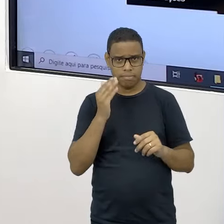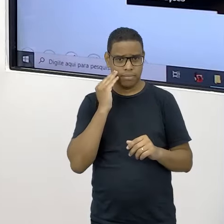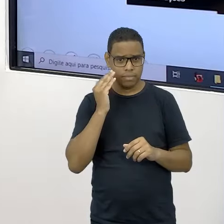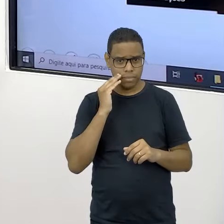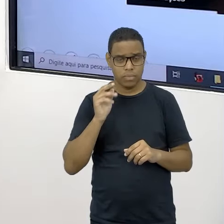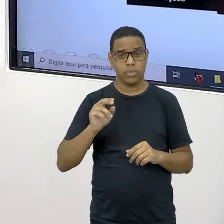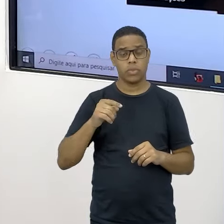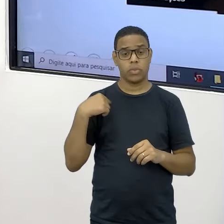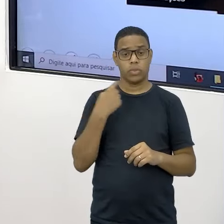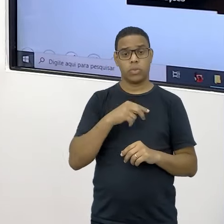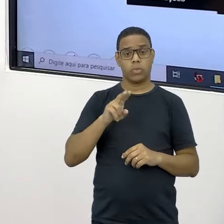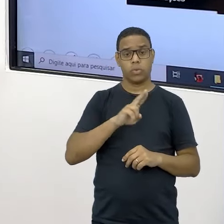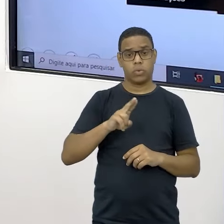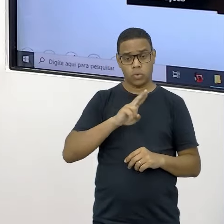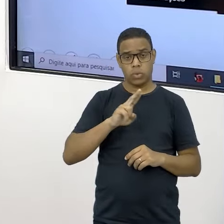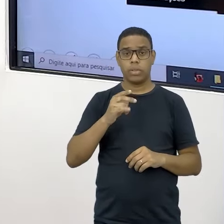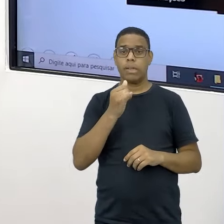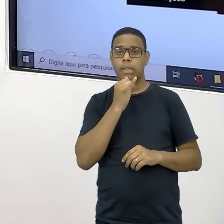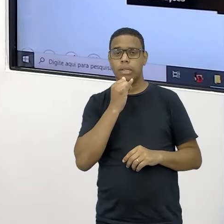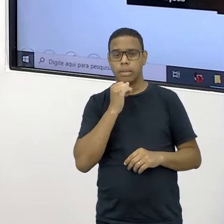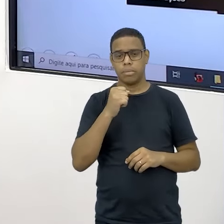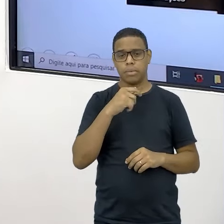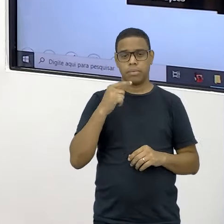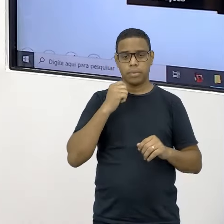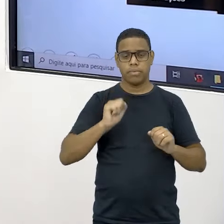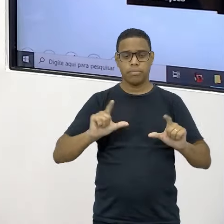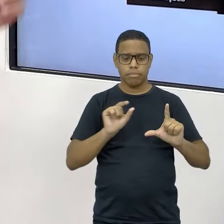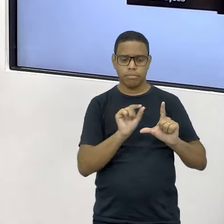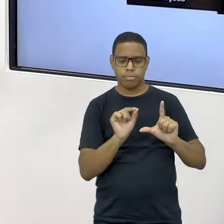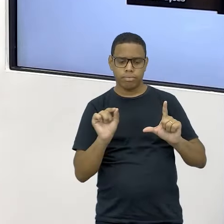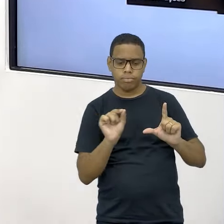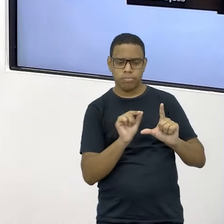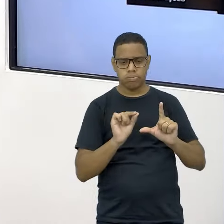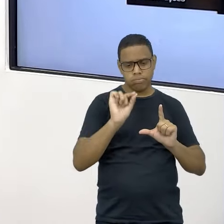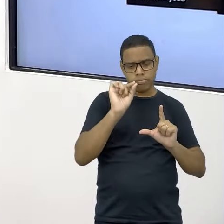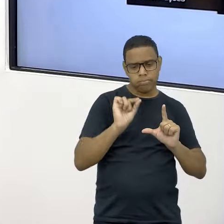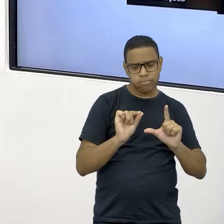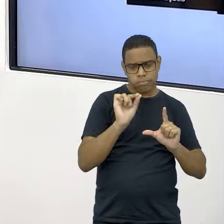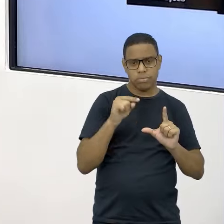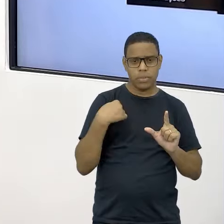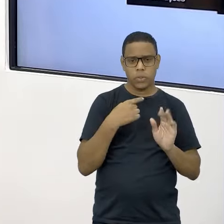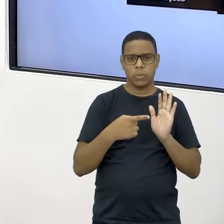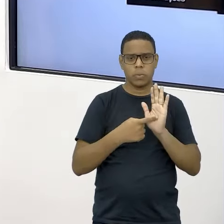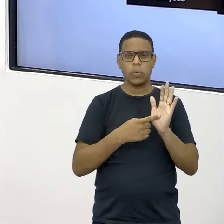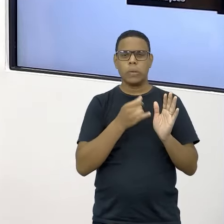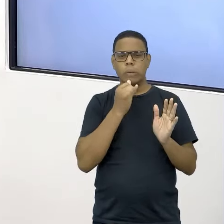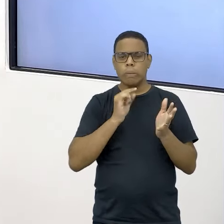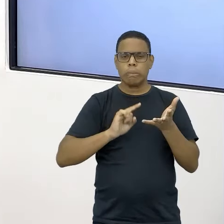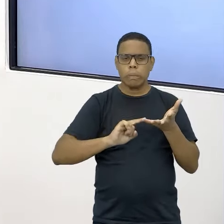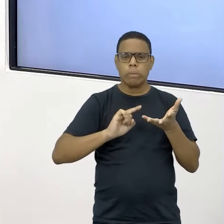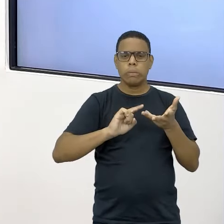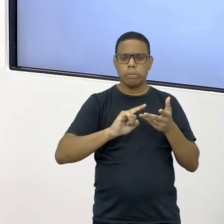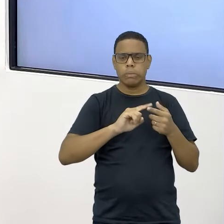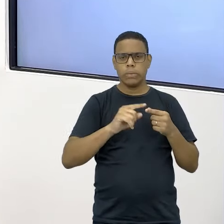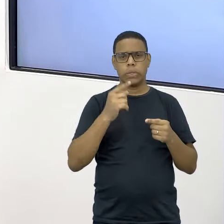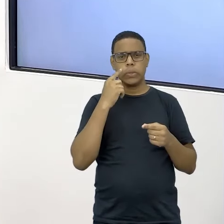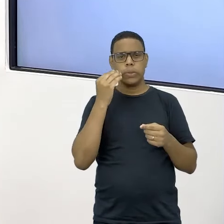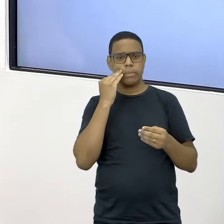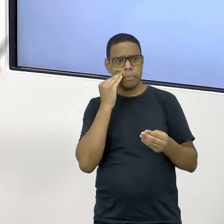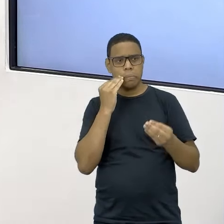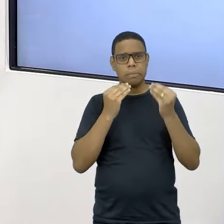usar o nosso simulador em algumas condições. Eu estou mostrando aí algumas condições e fazendo alguns